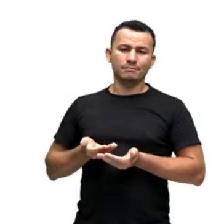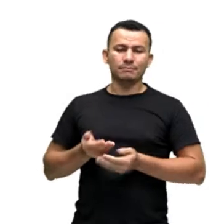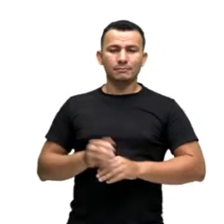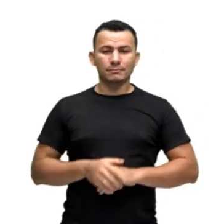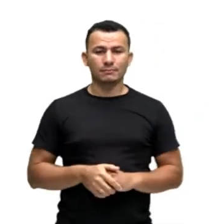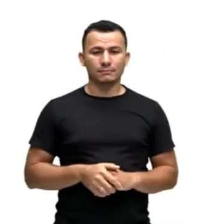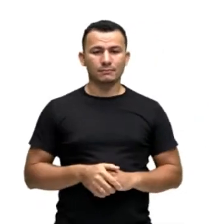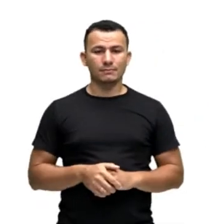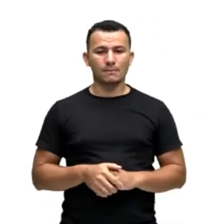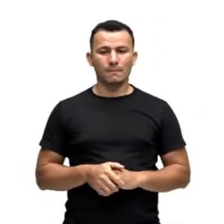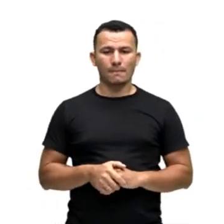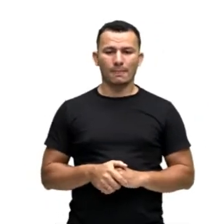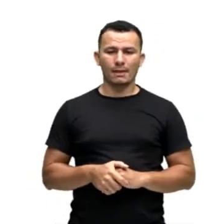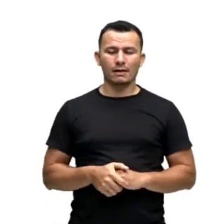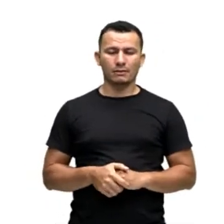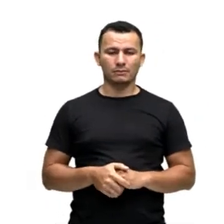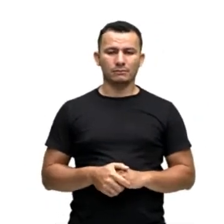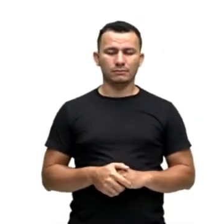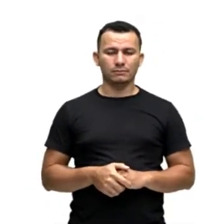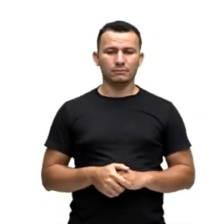e o outro